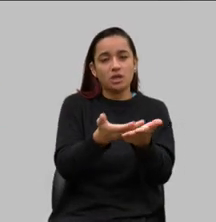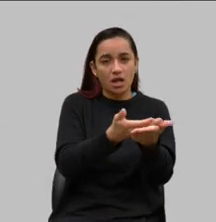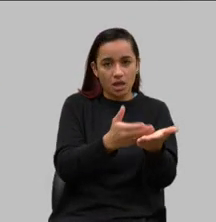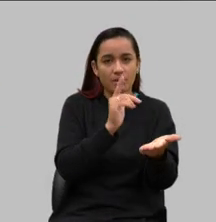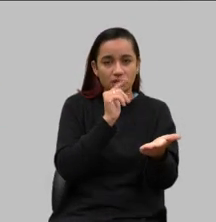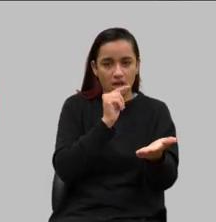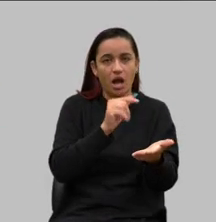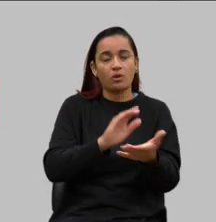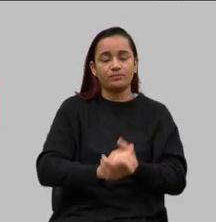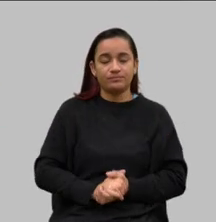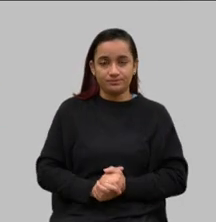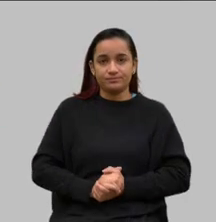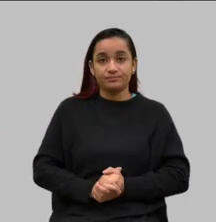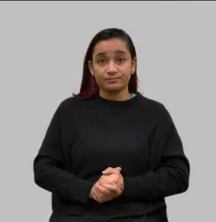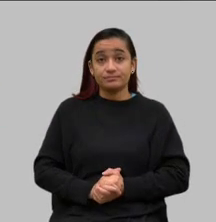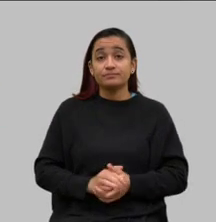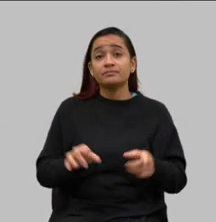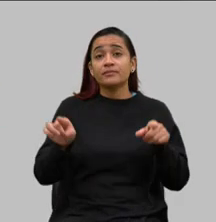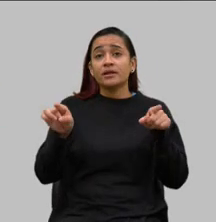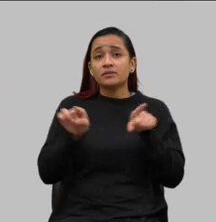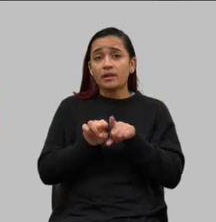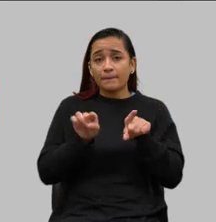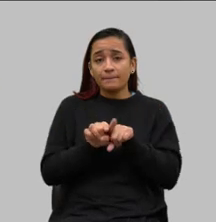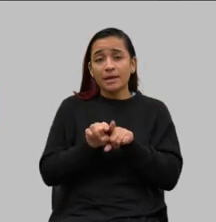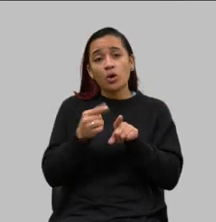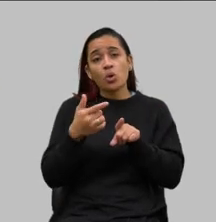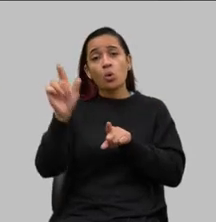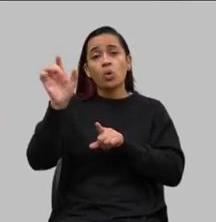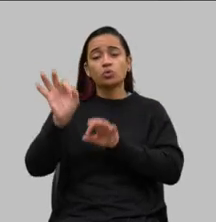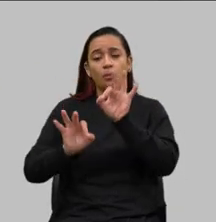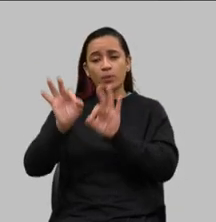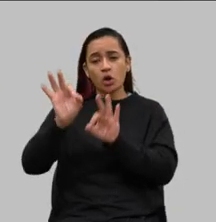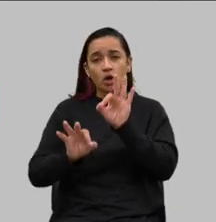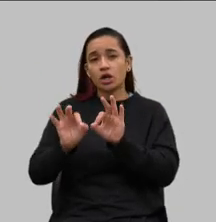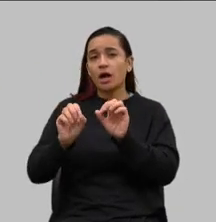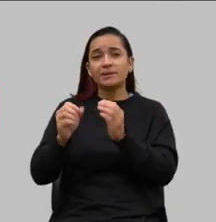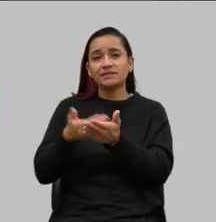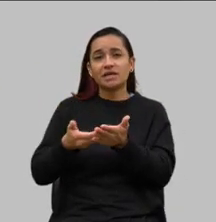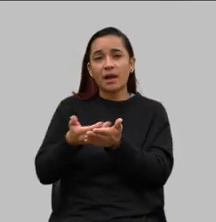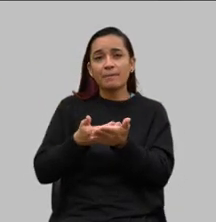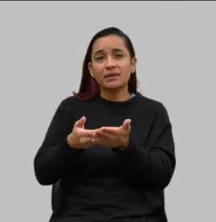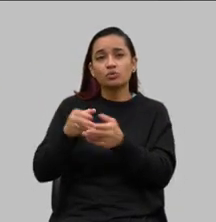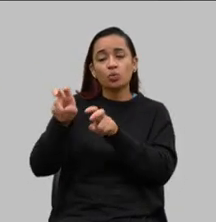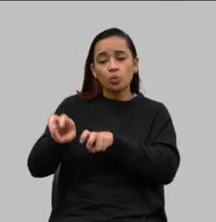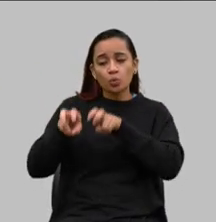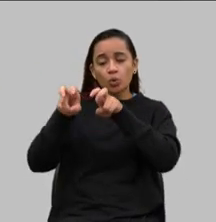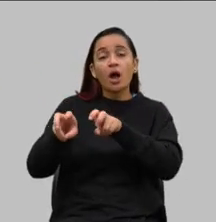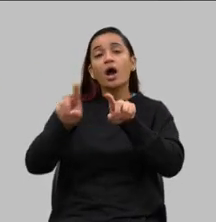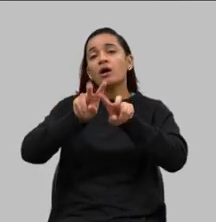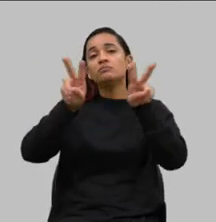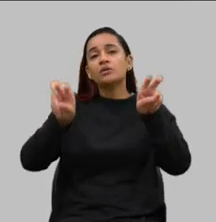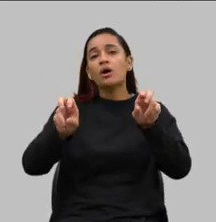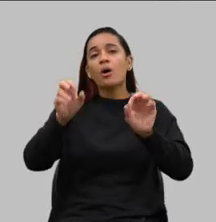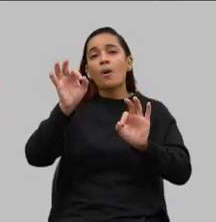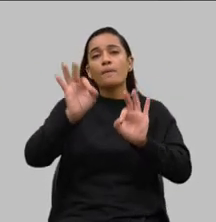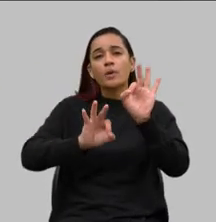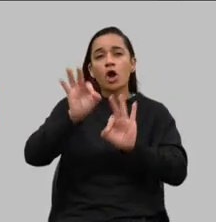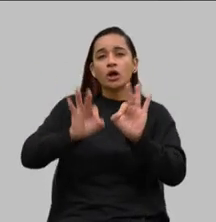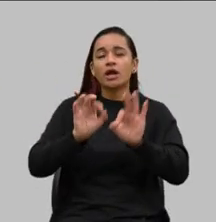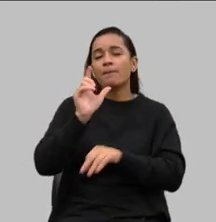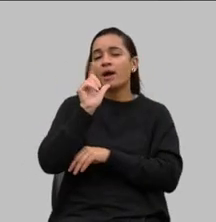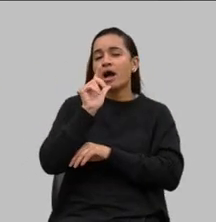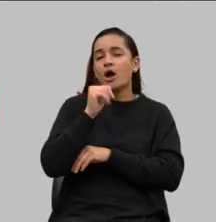programa eh ainda no saneamento Rural muito importante é o Programa Água Doce É um convênio com o Governo